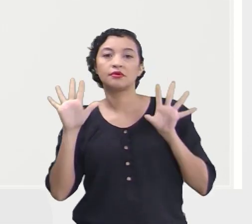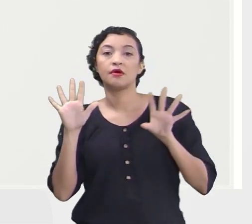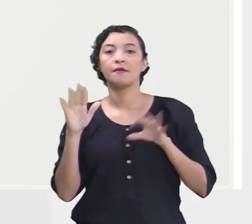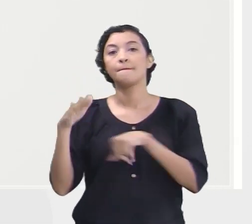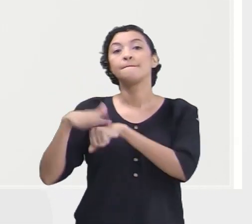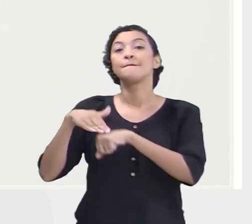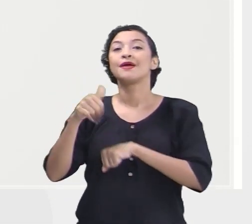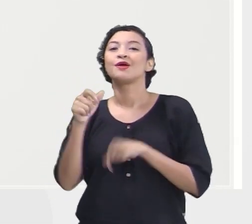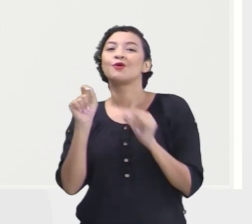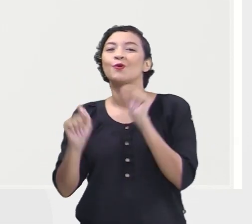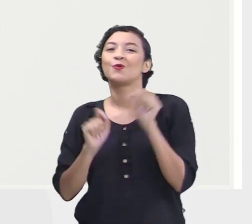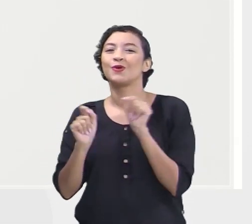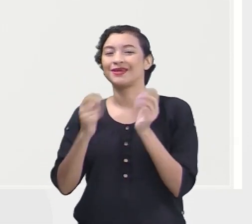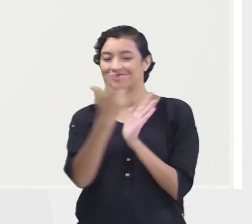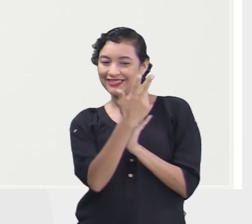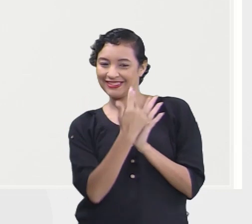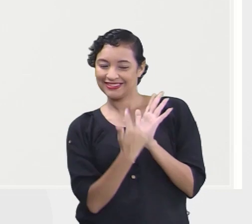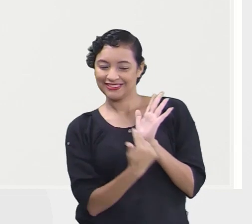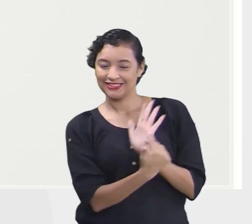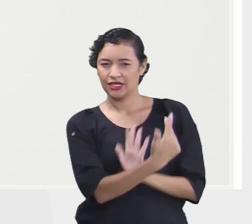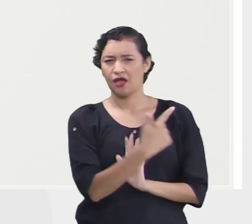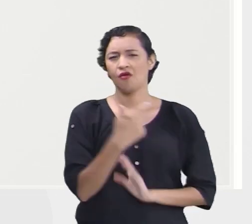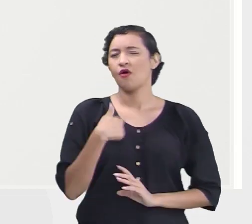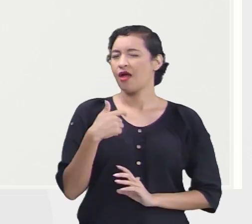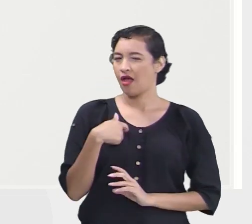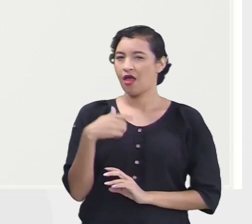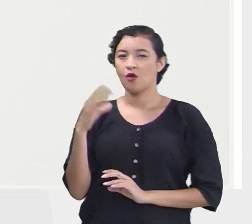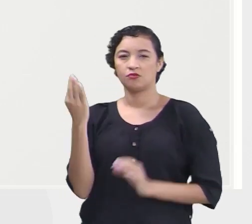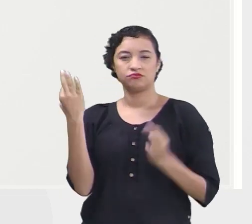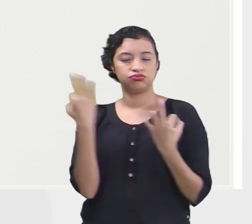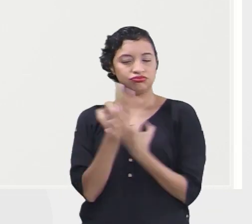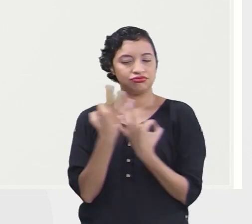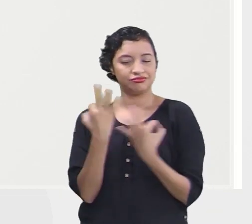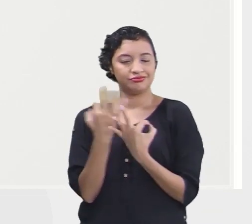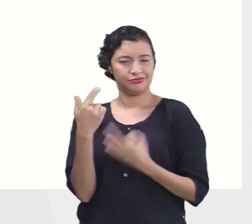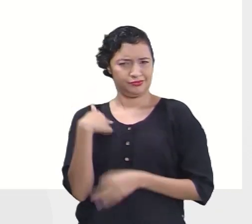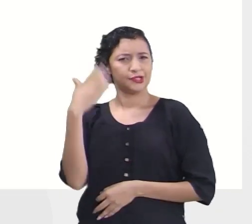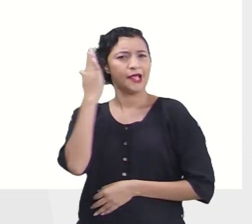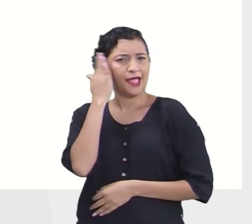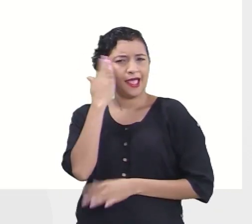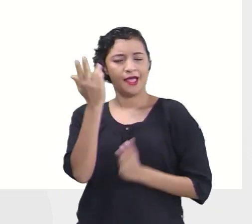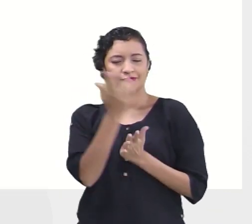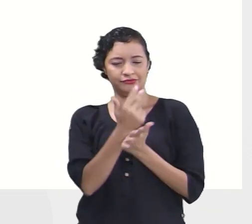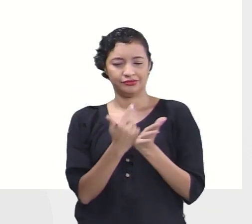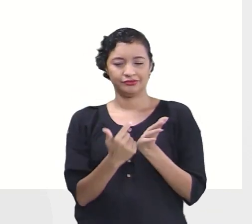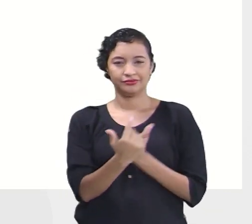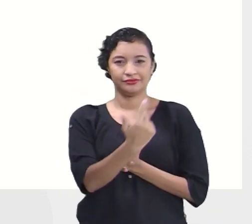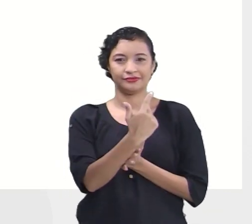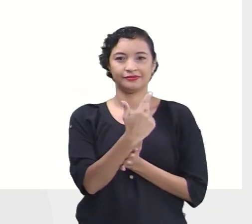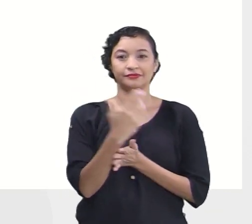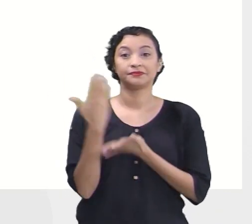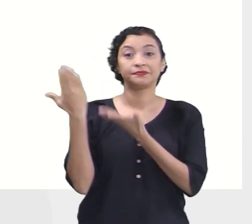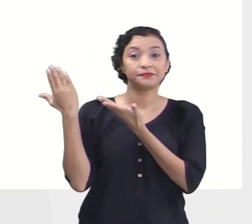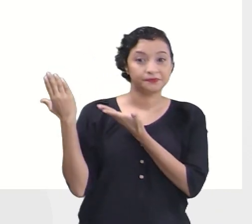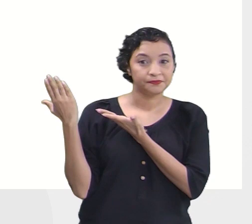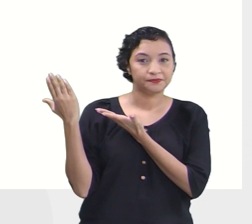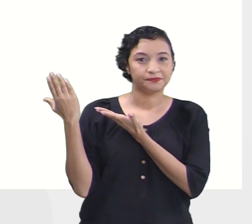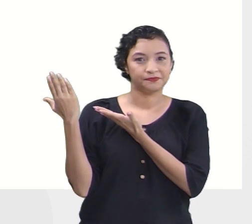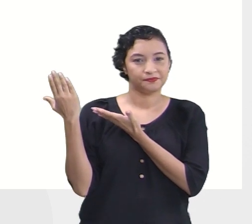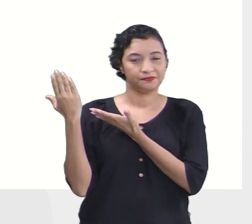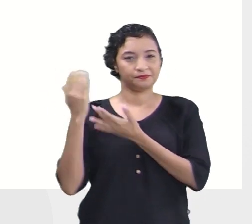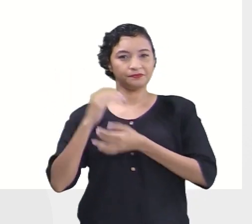um desenho. E meus alunos sabem que eu faço desenhos maravilhosos. Vamos então desenhar aqui para vocês